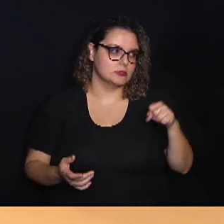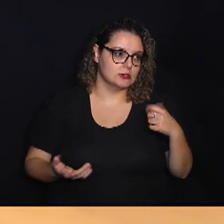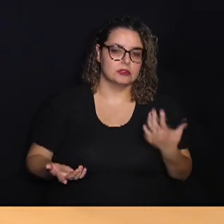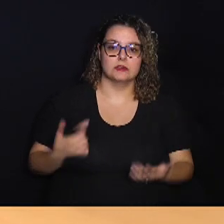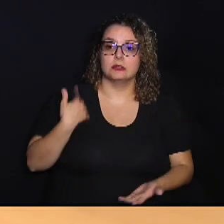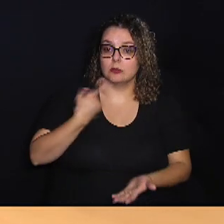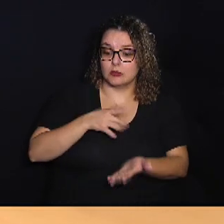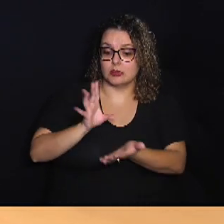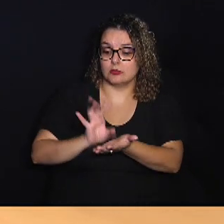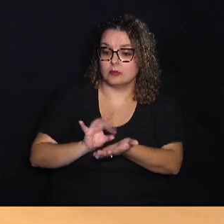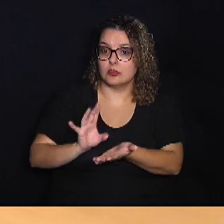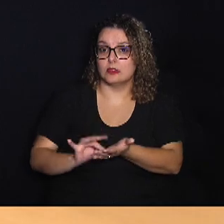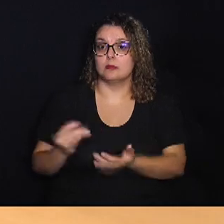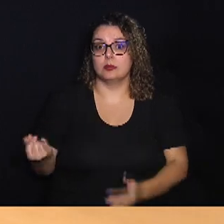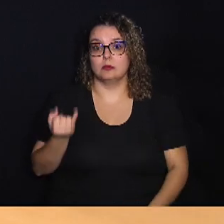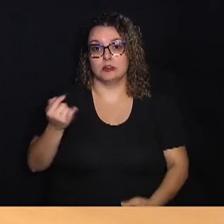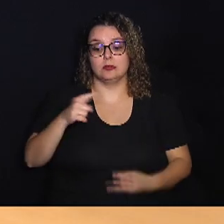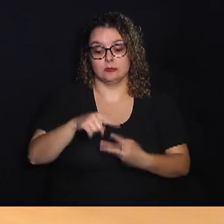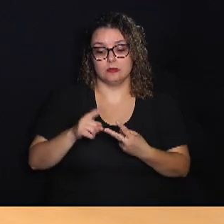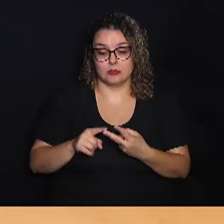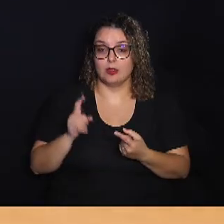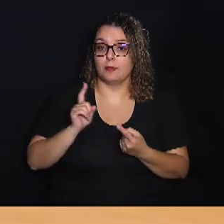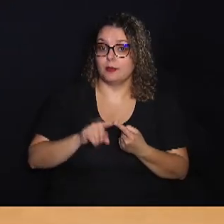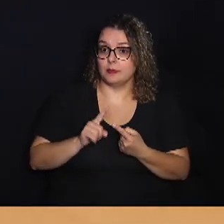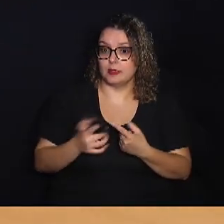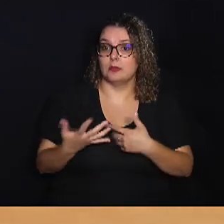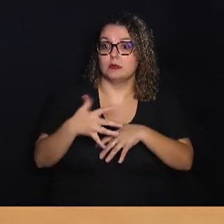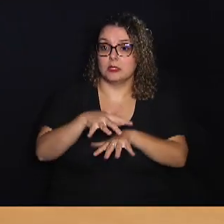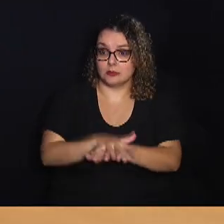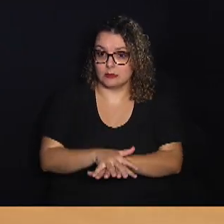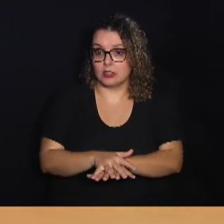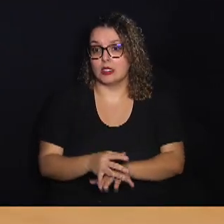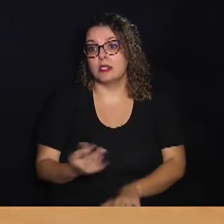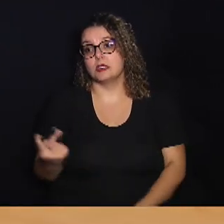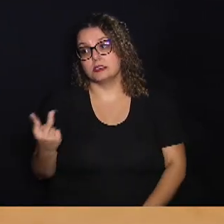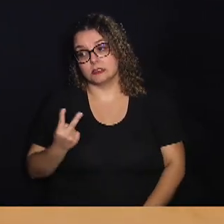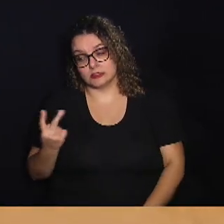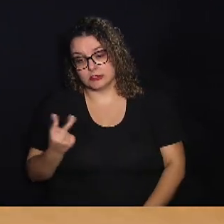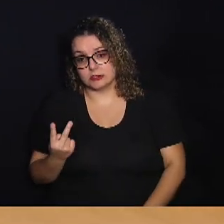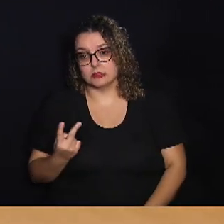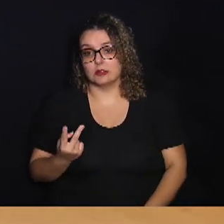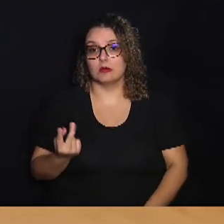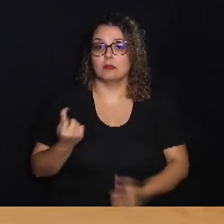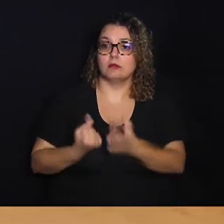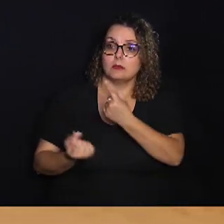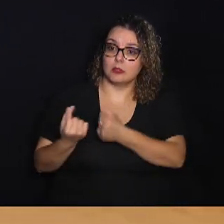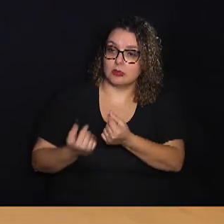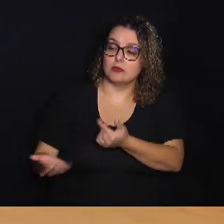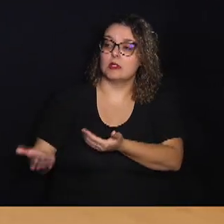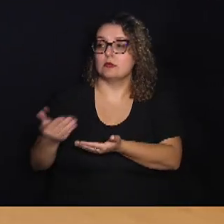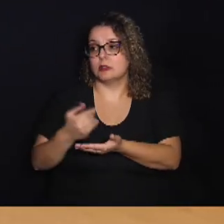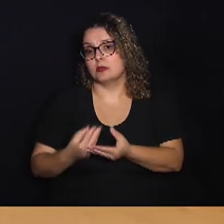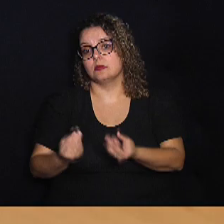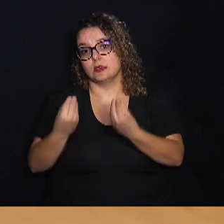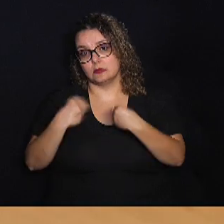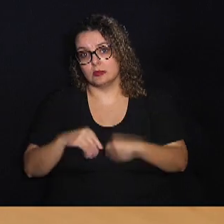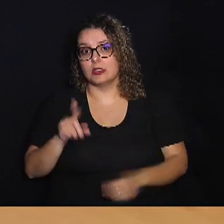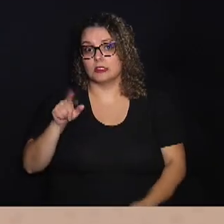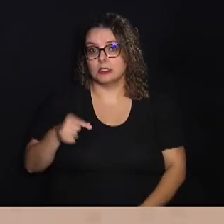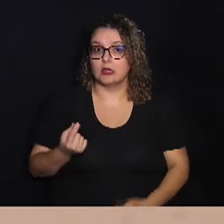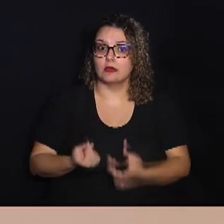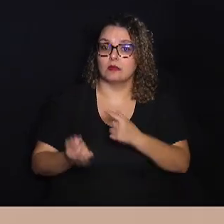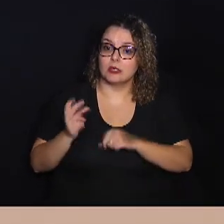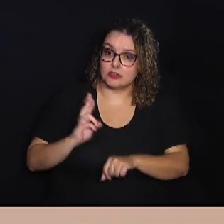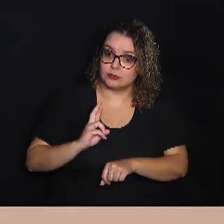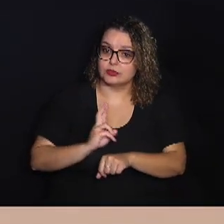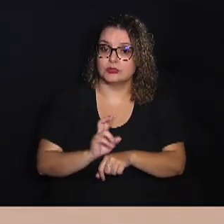nós é importante nessas duas questões. Primeiro, pela inclusão e segundo, pela verba financeira que ele nos traz, porque é com essa verba